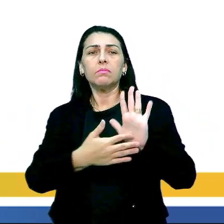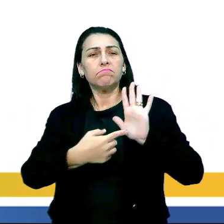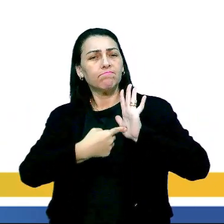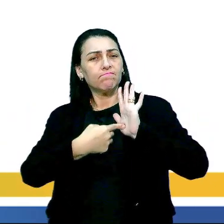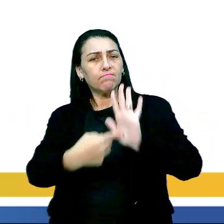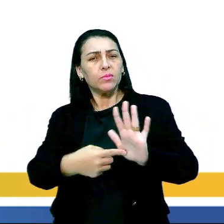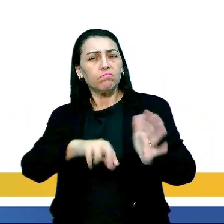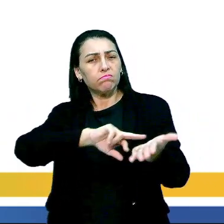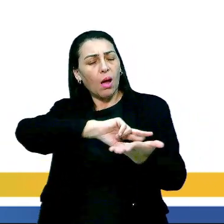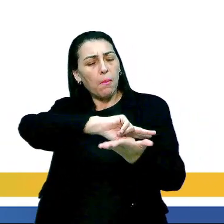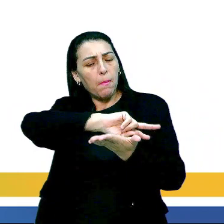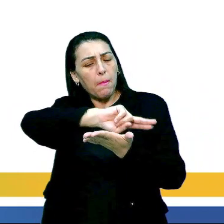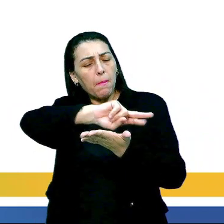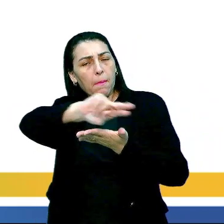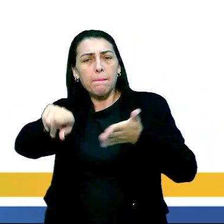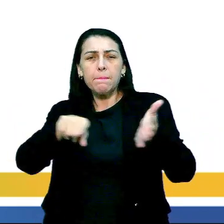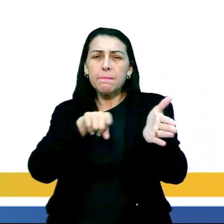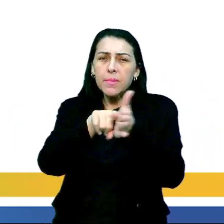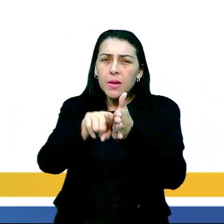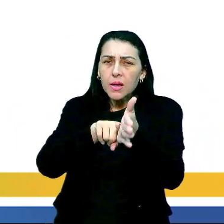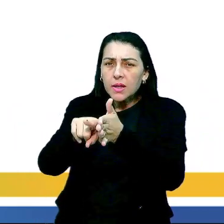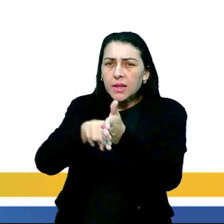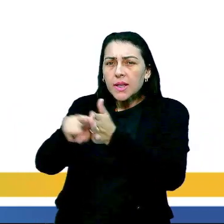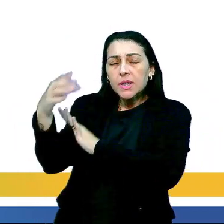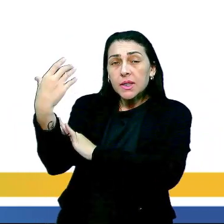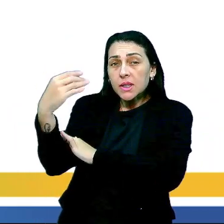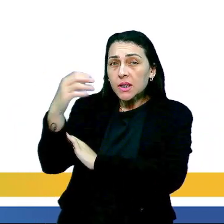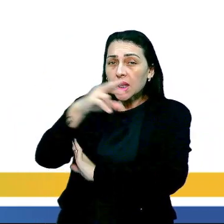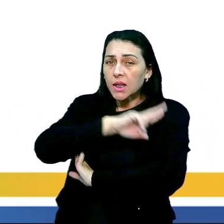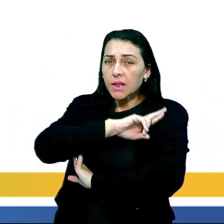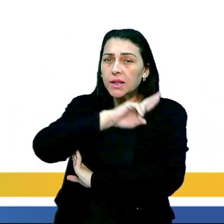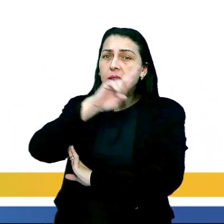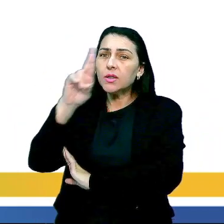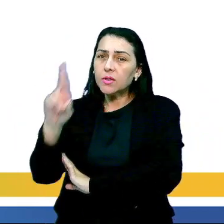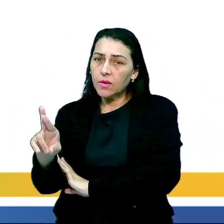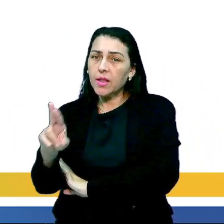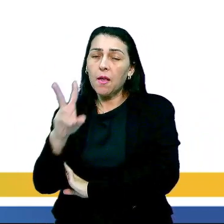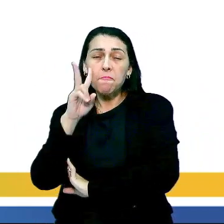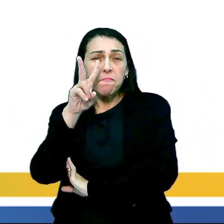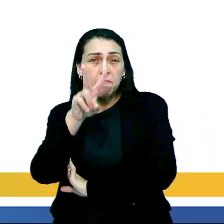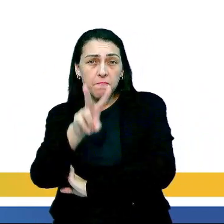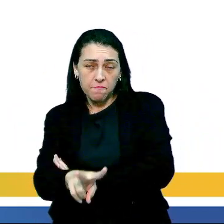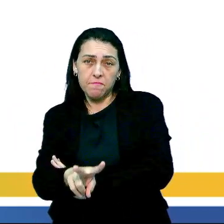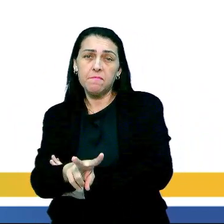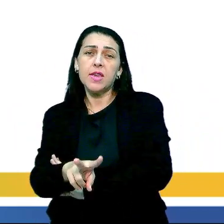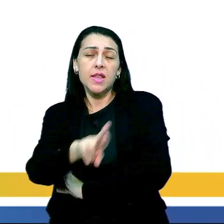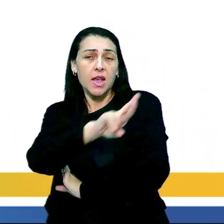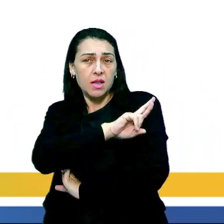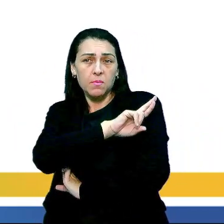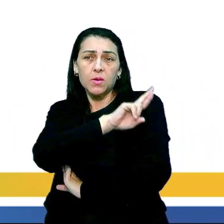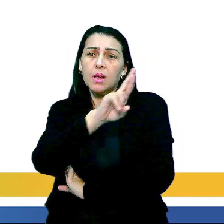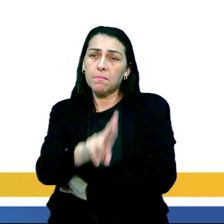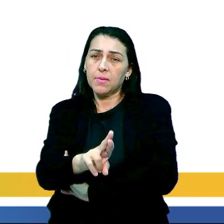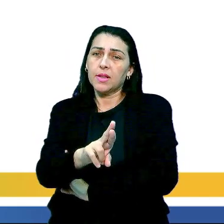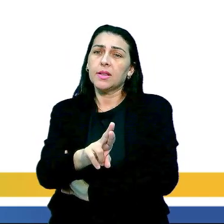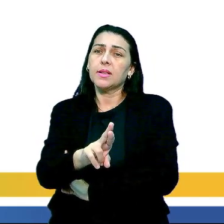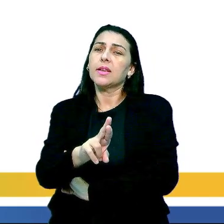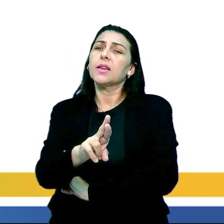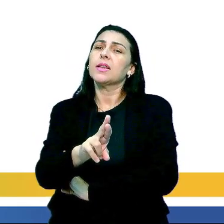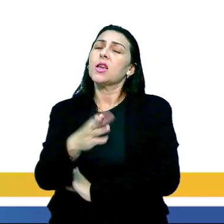de tamanha diversidade, o pesquisador das ciências das religiões vê-se obrigado a